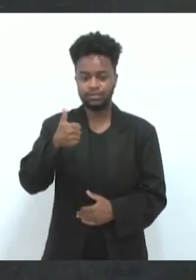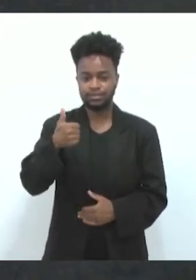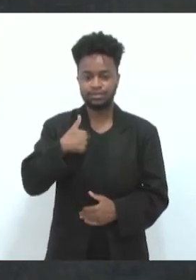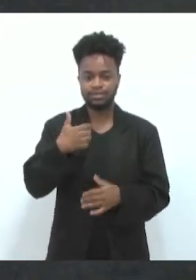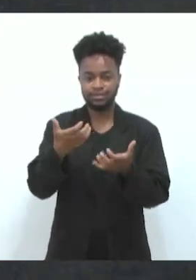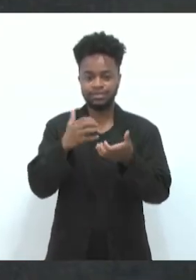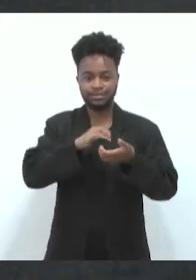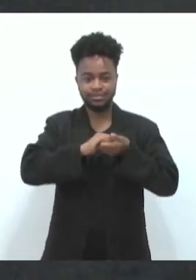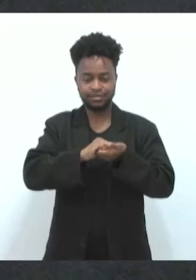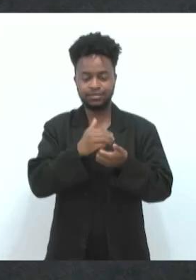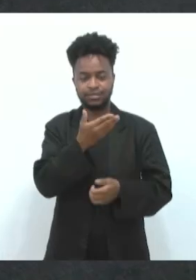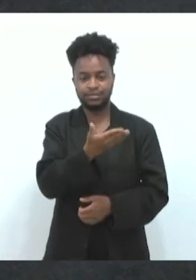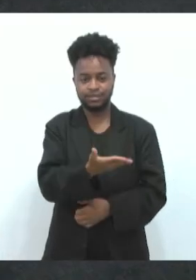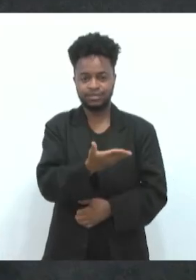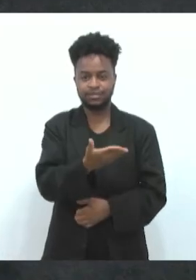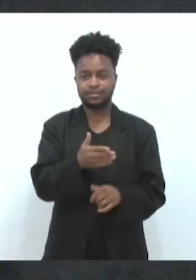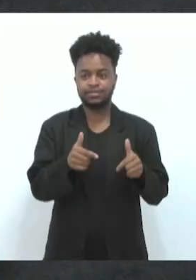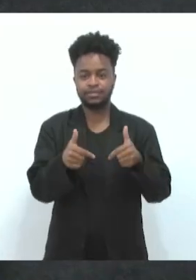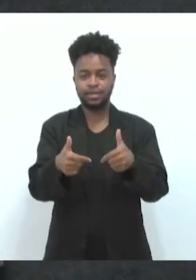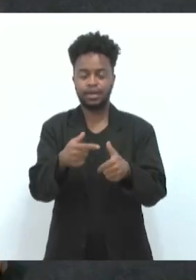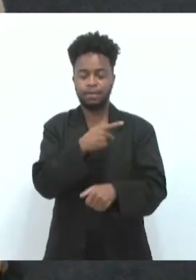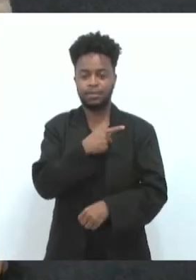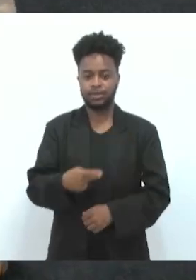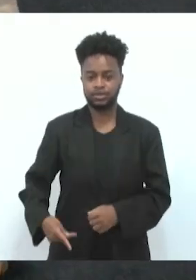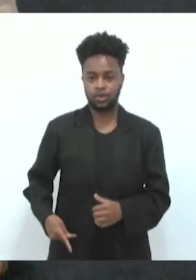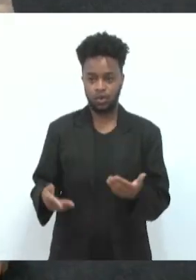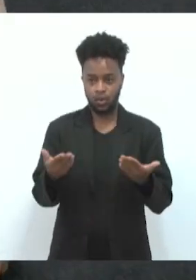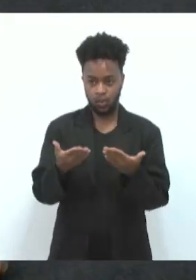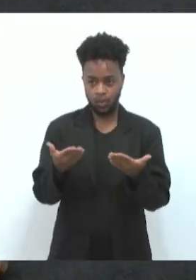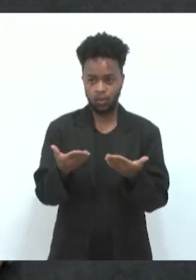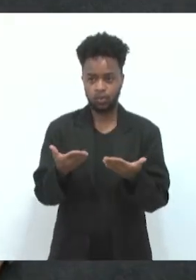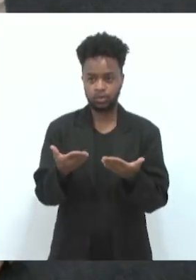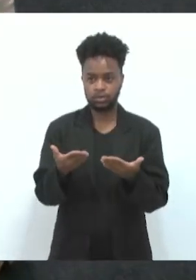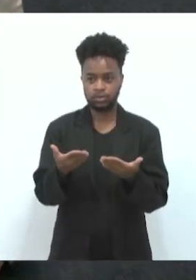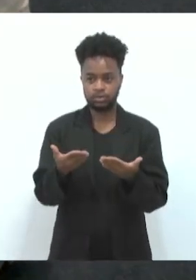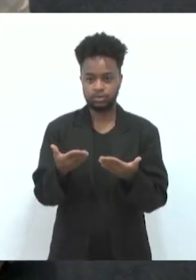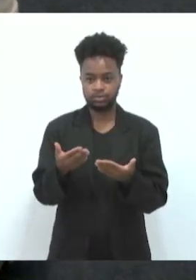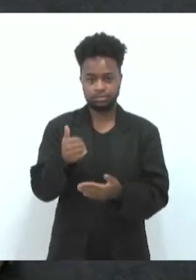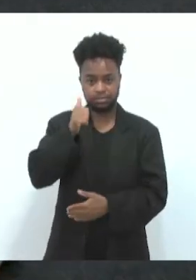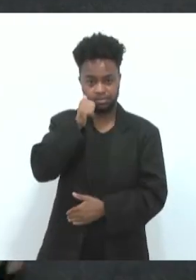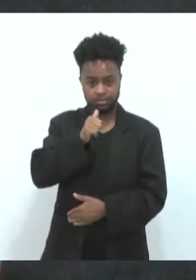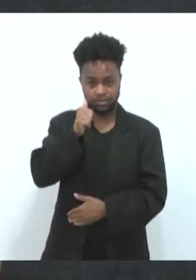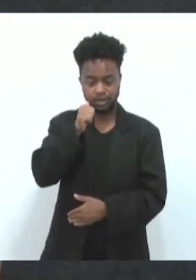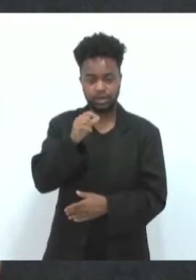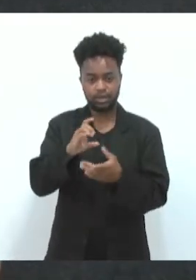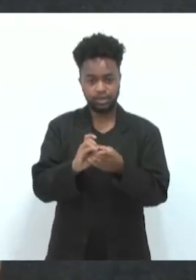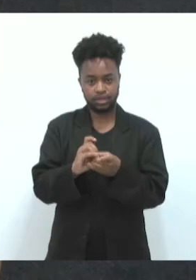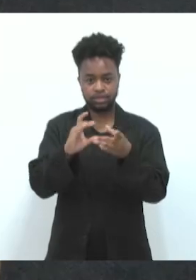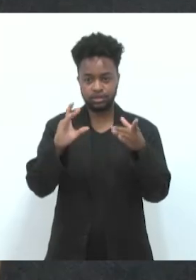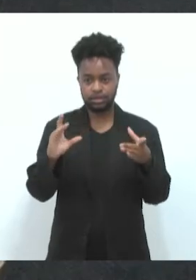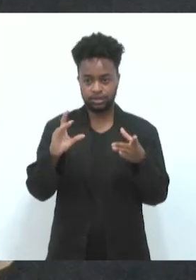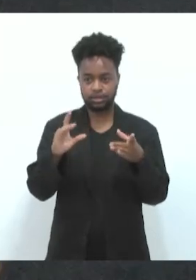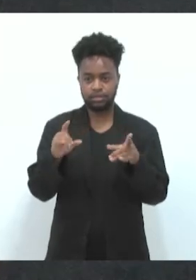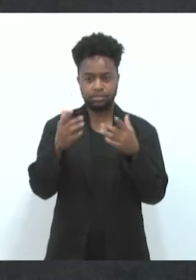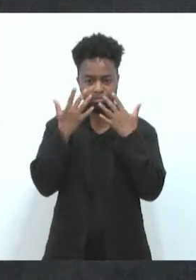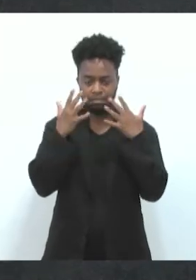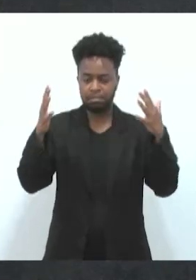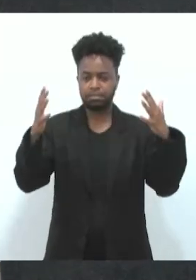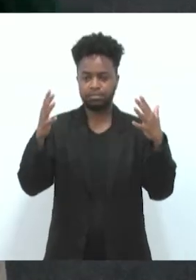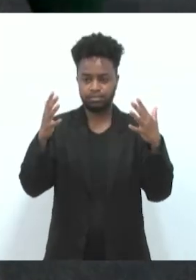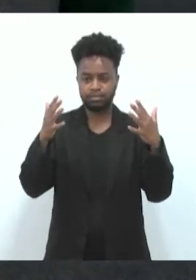saudá-la como exercendo aqui a presidência de forma feminina, democrática,